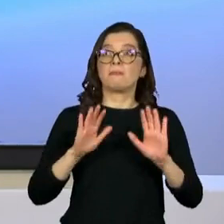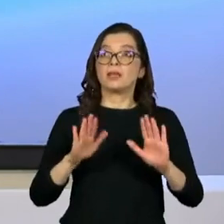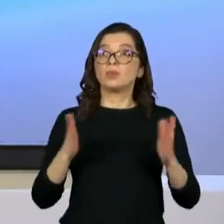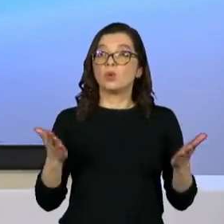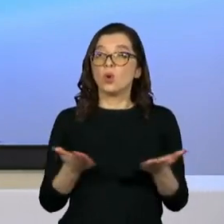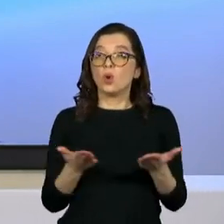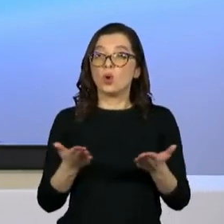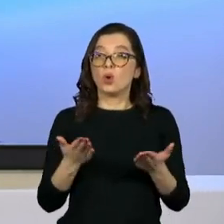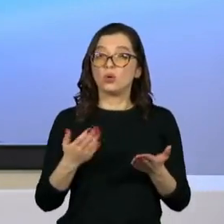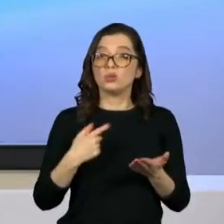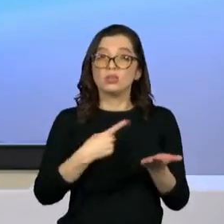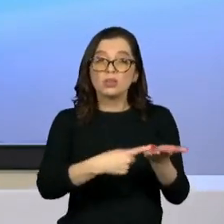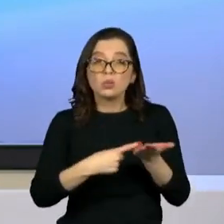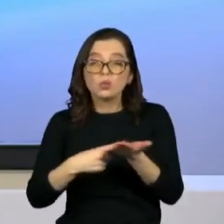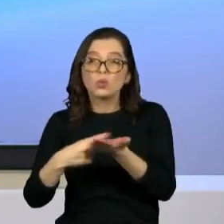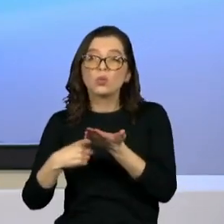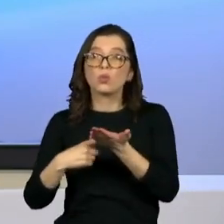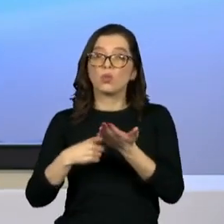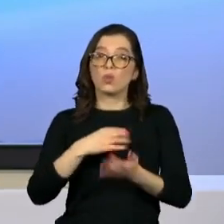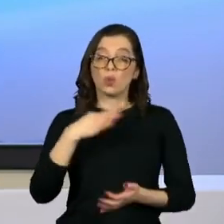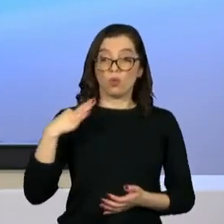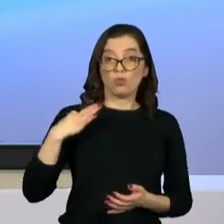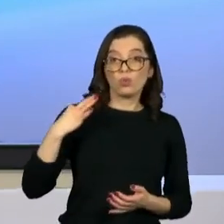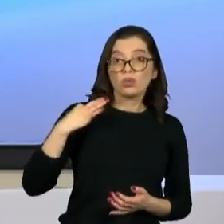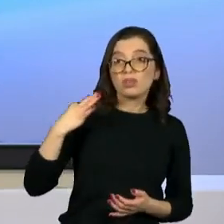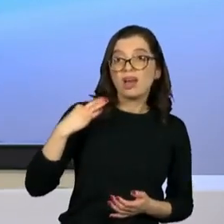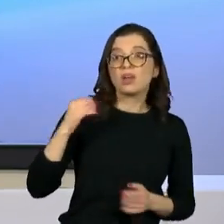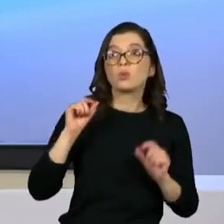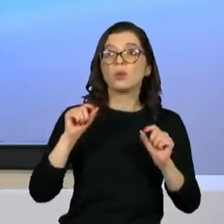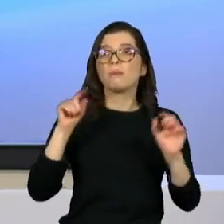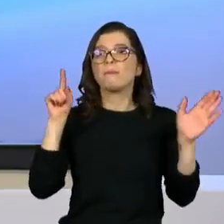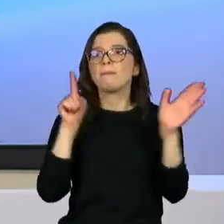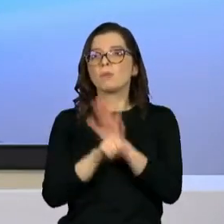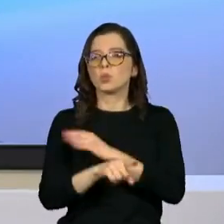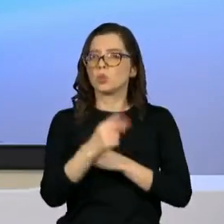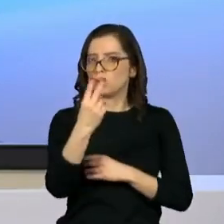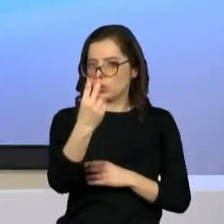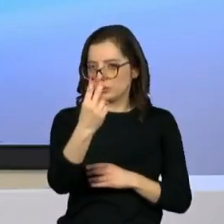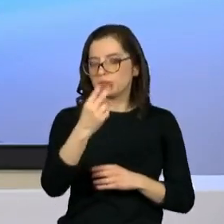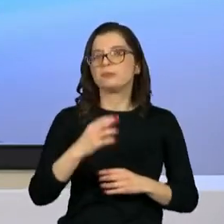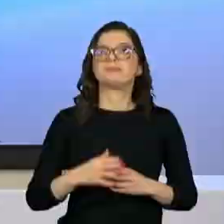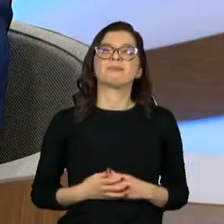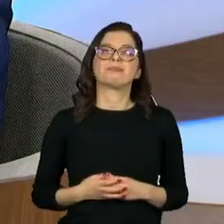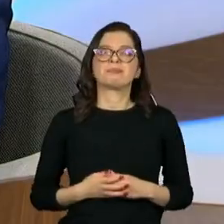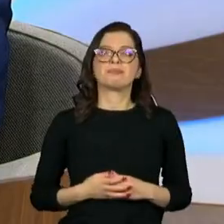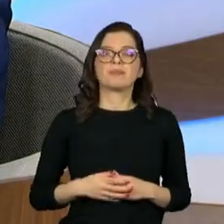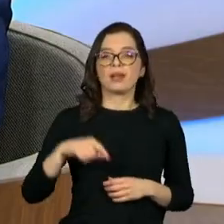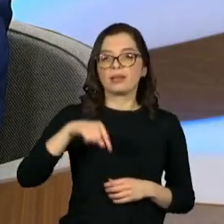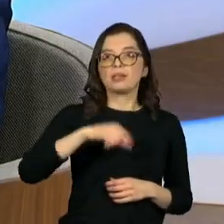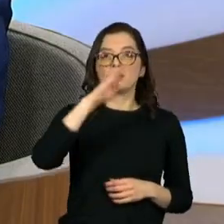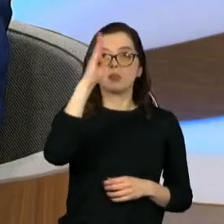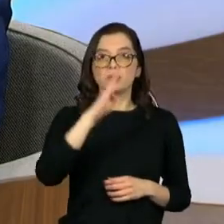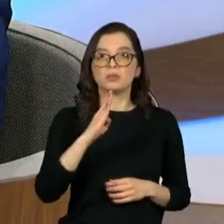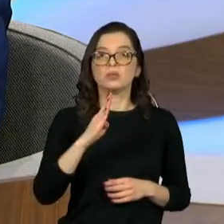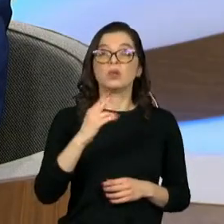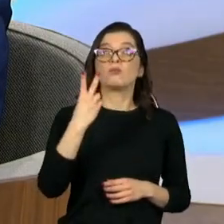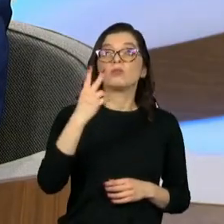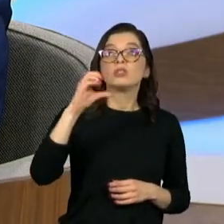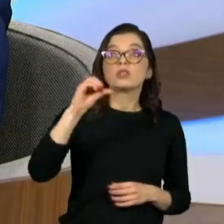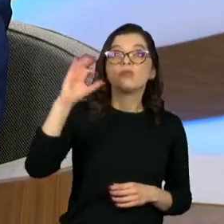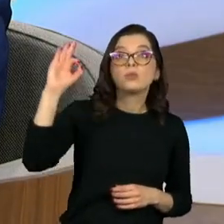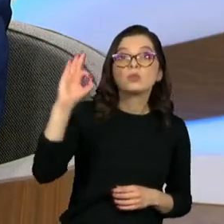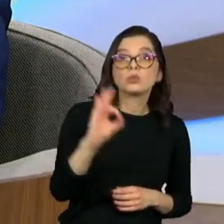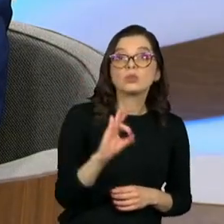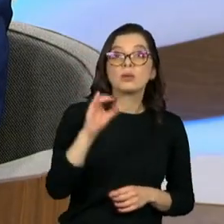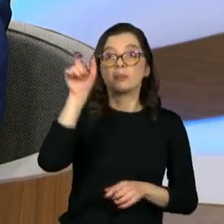A minha pergunta é duas. Dentro do contexto do Brasil, onde a gente tem cerca de 39% dos trabalhadores informais,